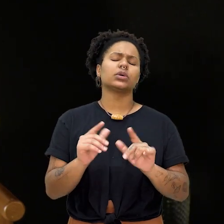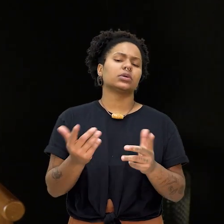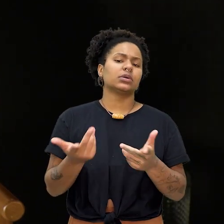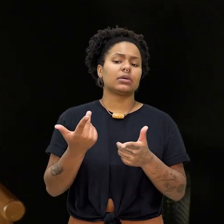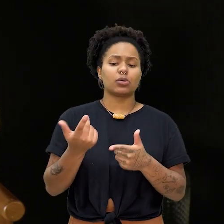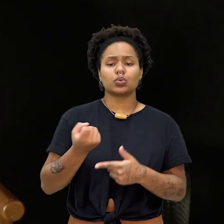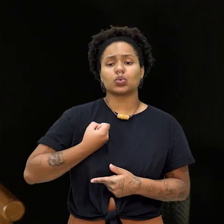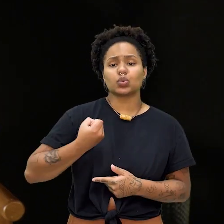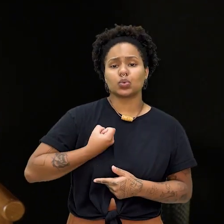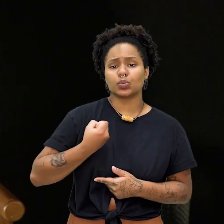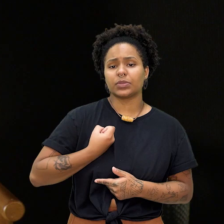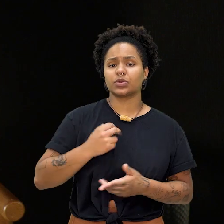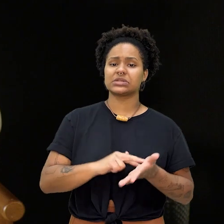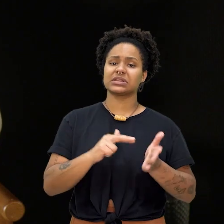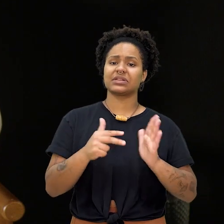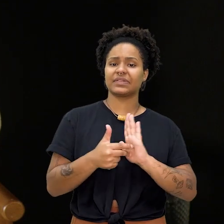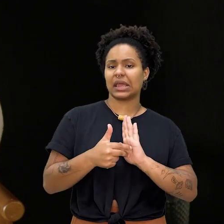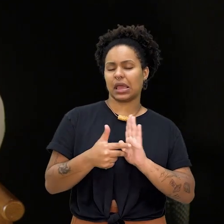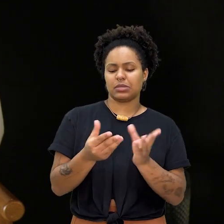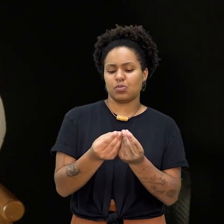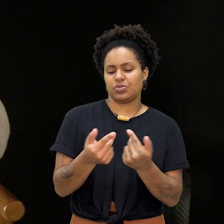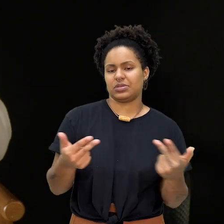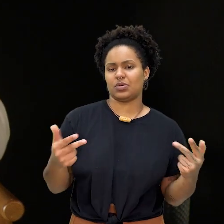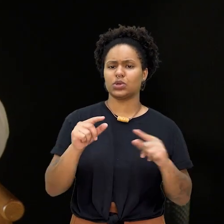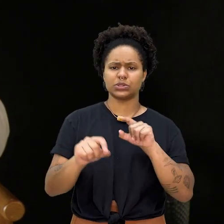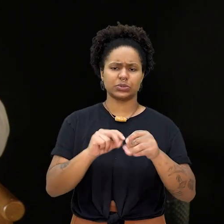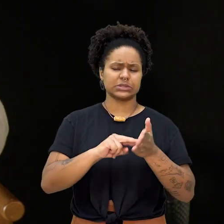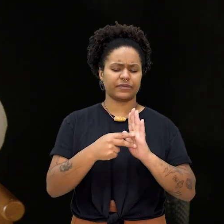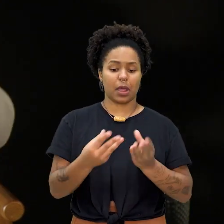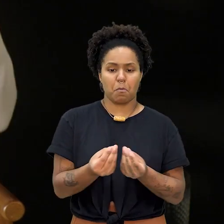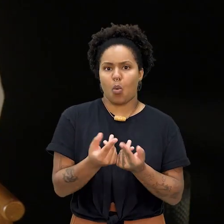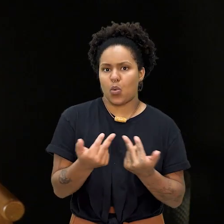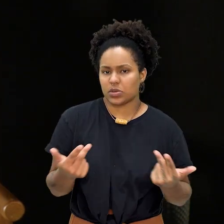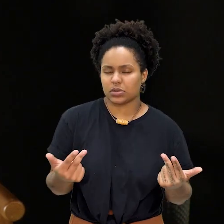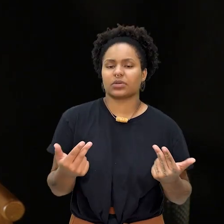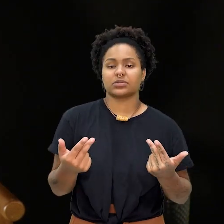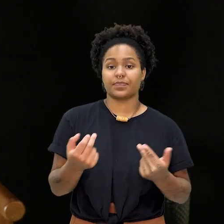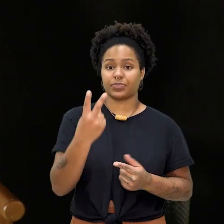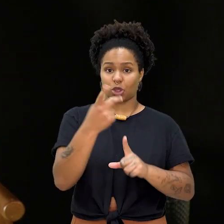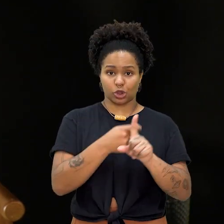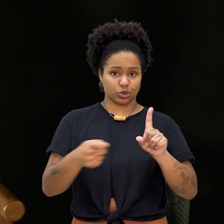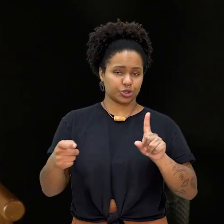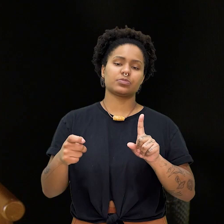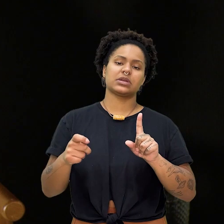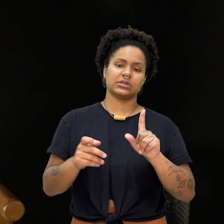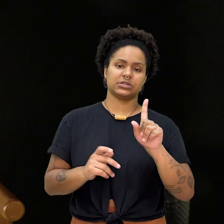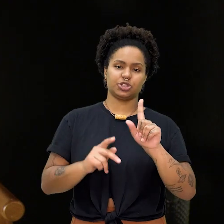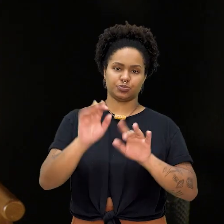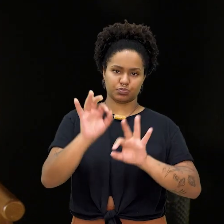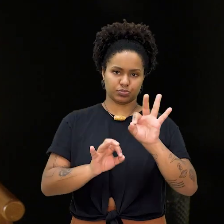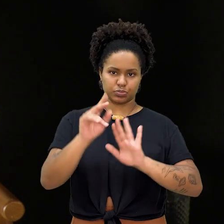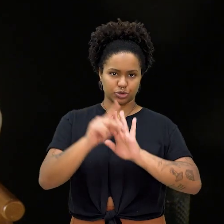Qual é o número que significa muita coisa, porque ele quer dizer muita coisa? Em 2 meses de programa,